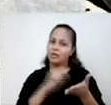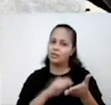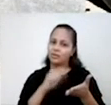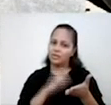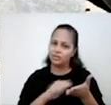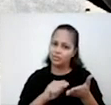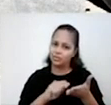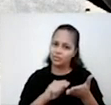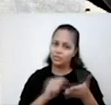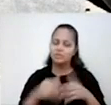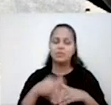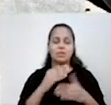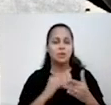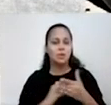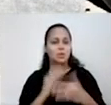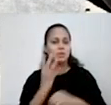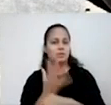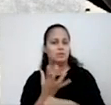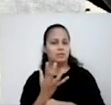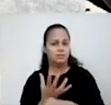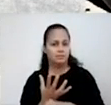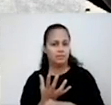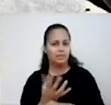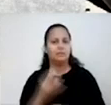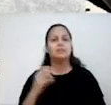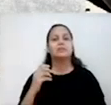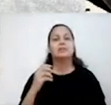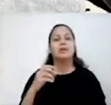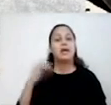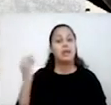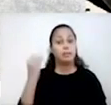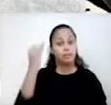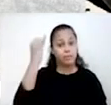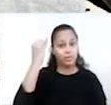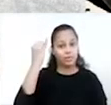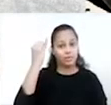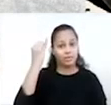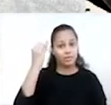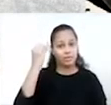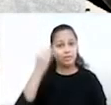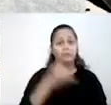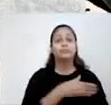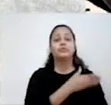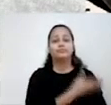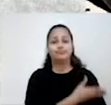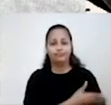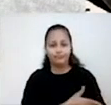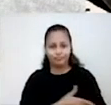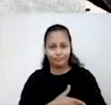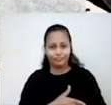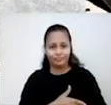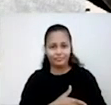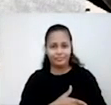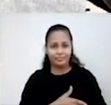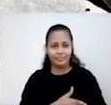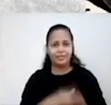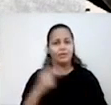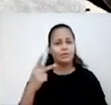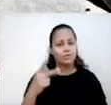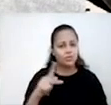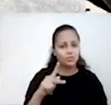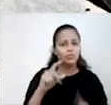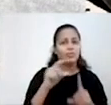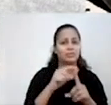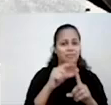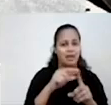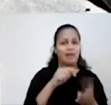aulas, não só aula de história como qualquer outra disciplina. É importante criar o hábito de fazer anotações com